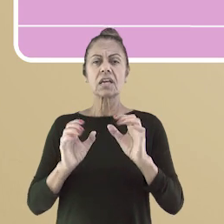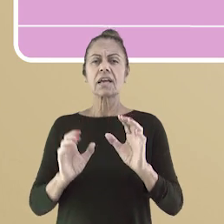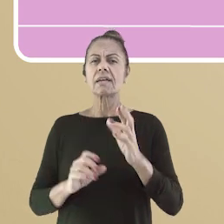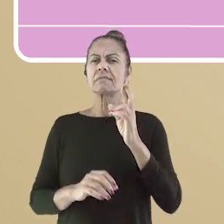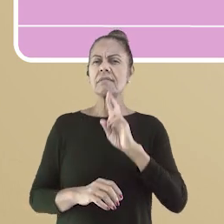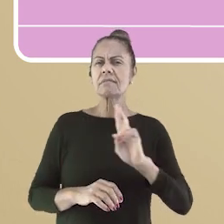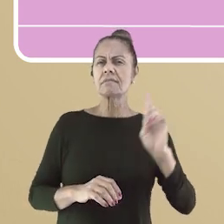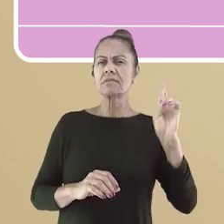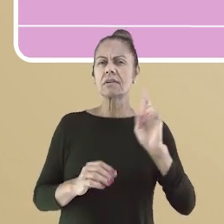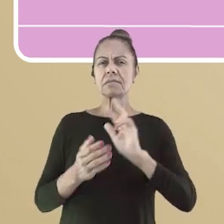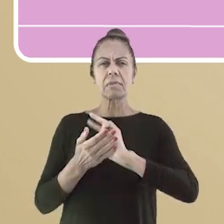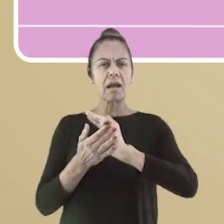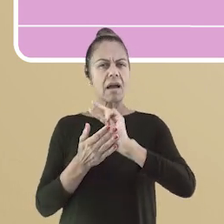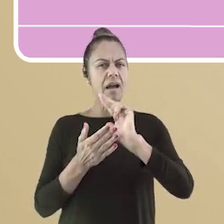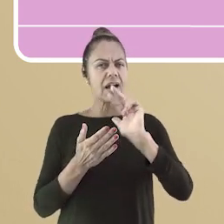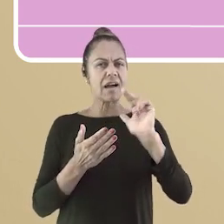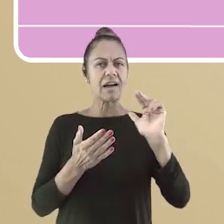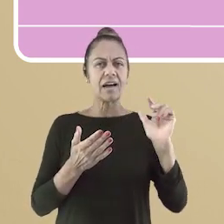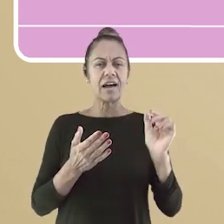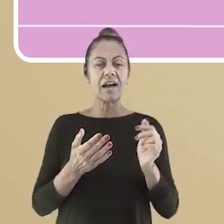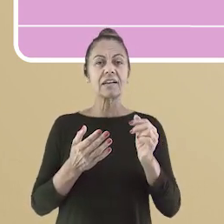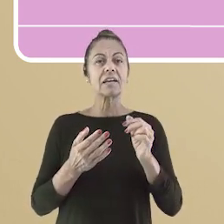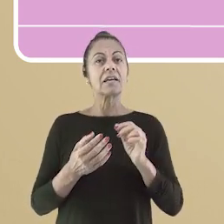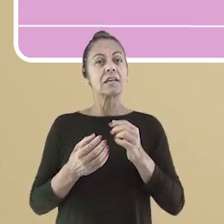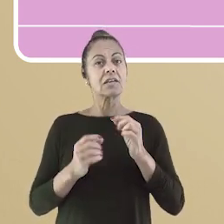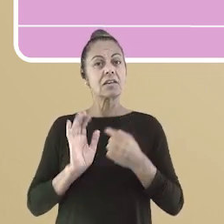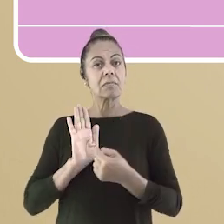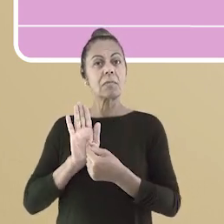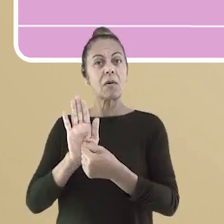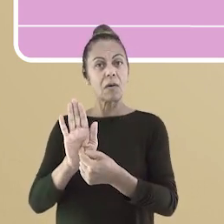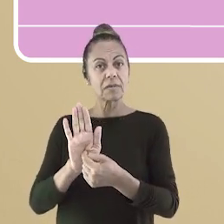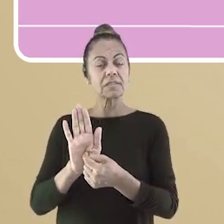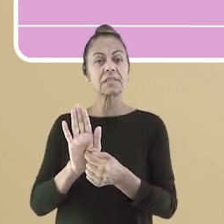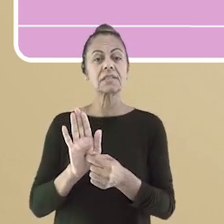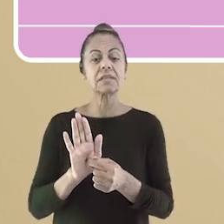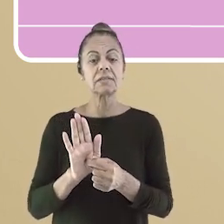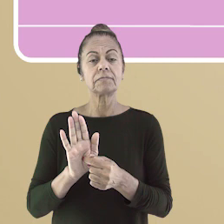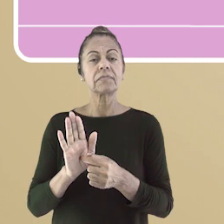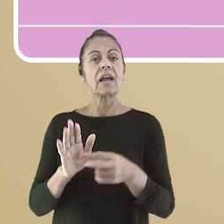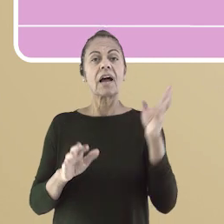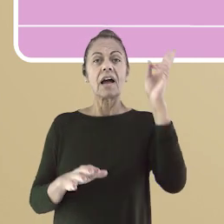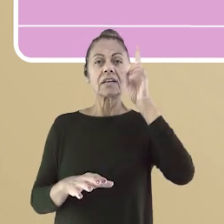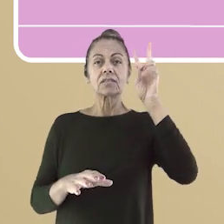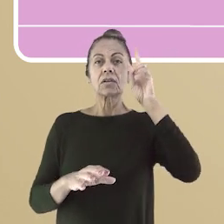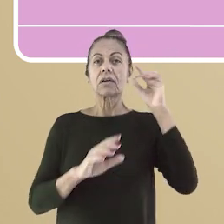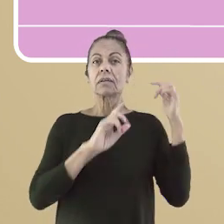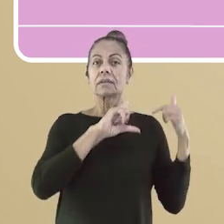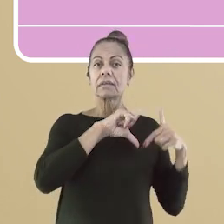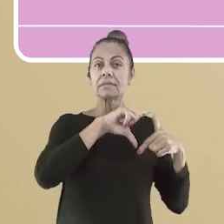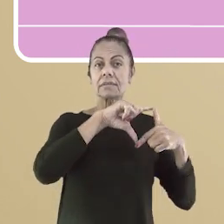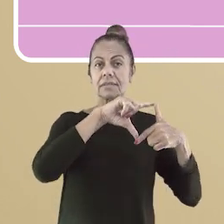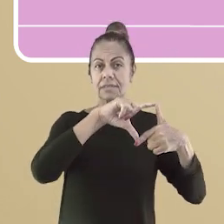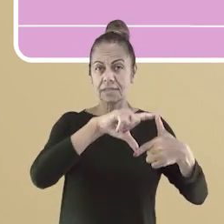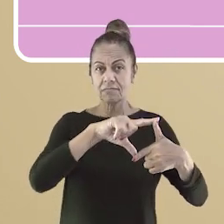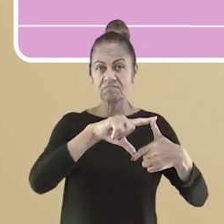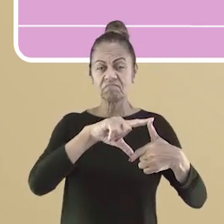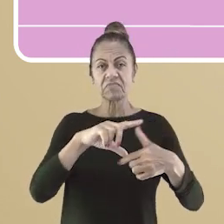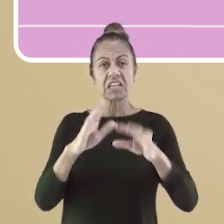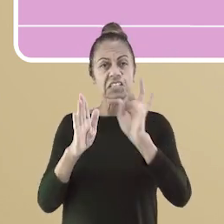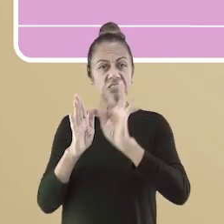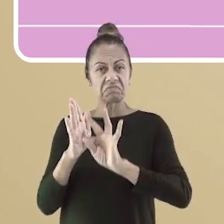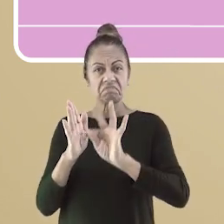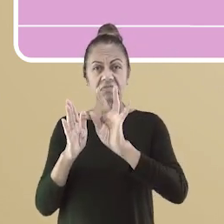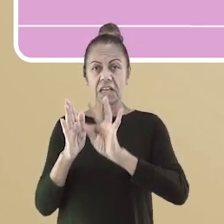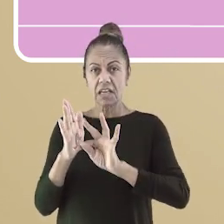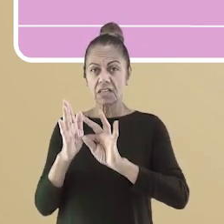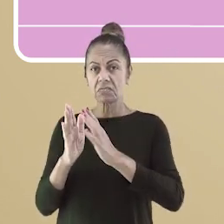possui um conjunto de textos sagrados que expressam suas ideias centrais e narram a história da tradição.